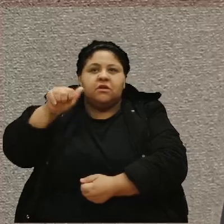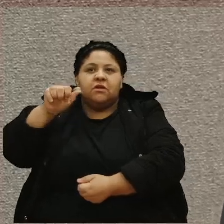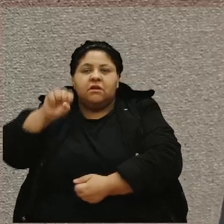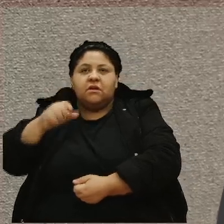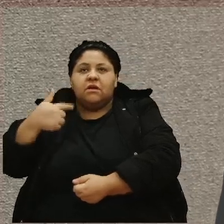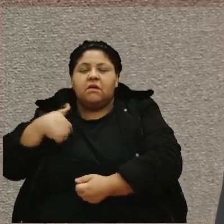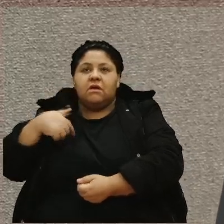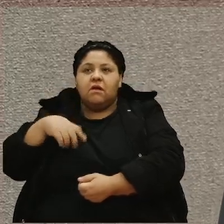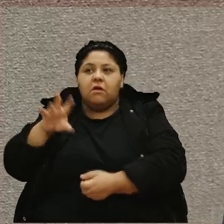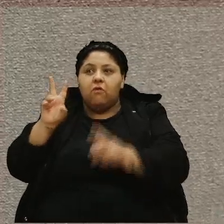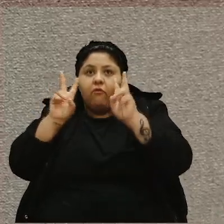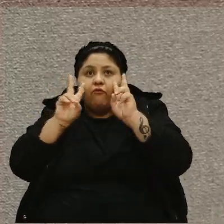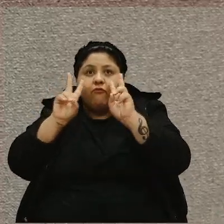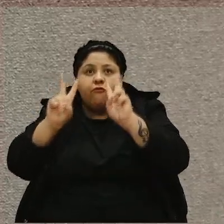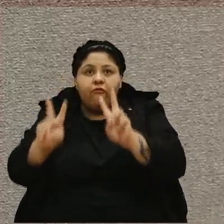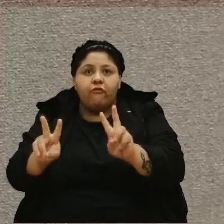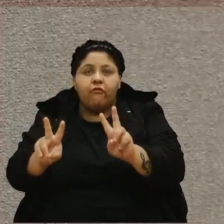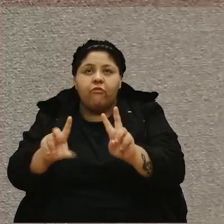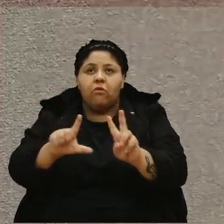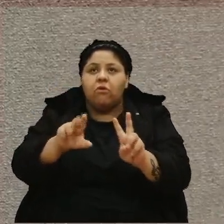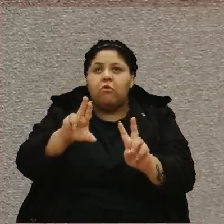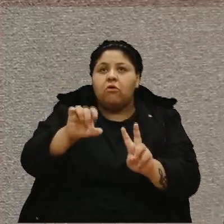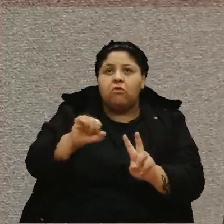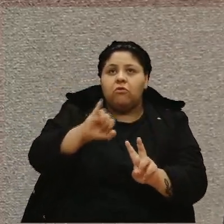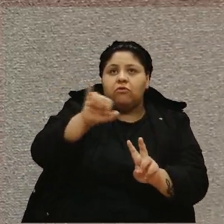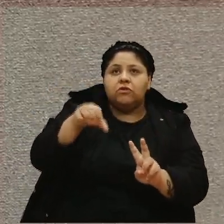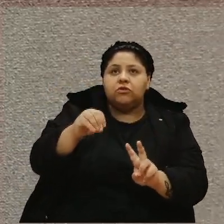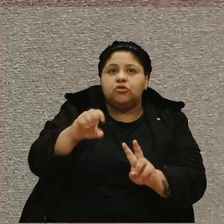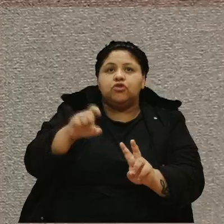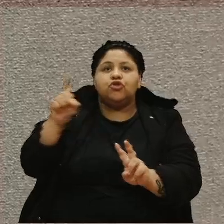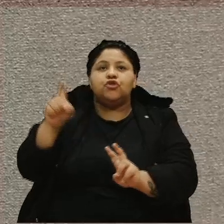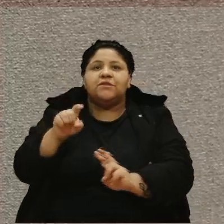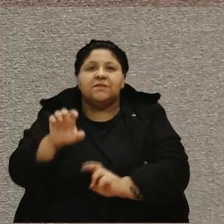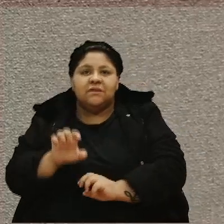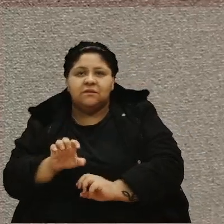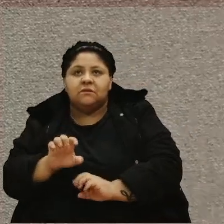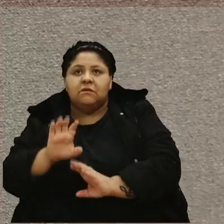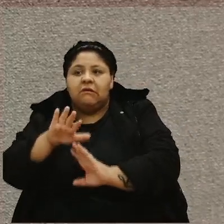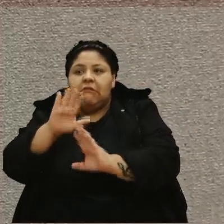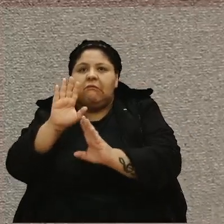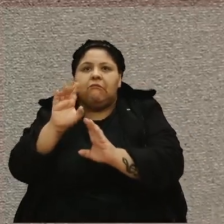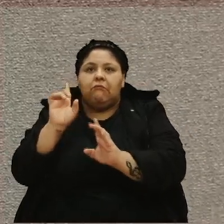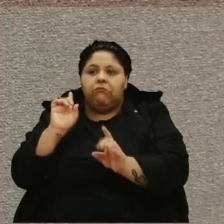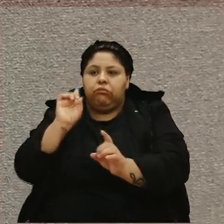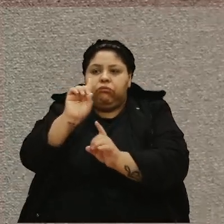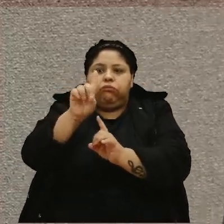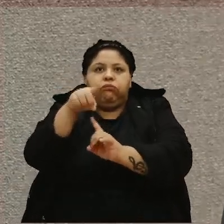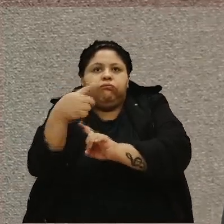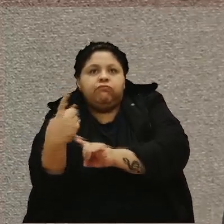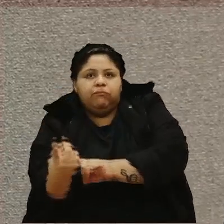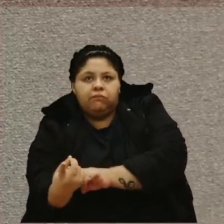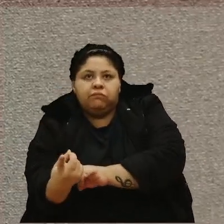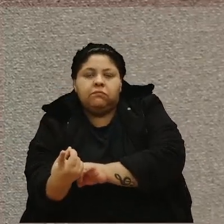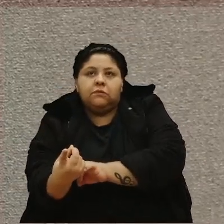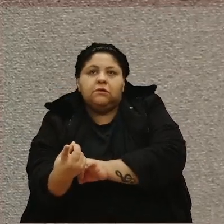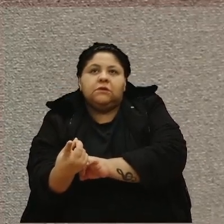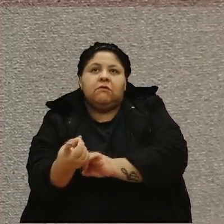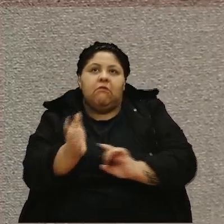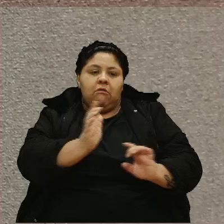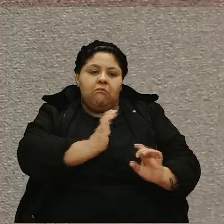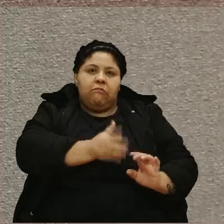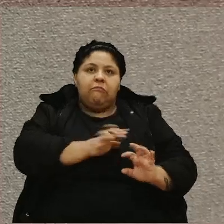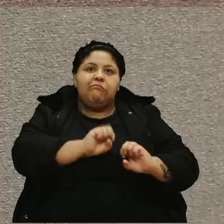deparo com o senhor Luiz José Roça, caído no chão, estava sofrendo um